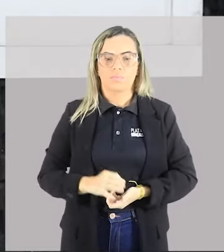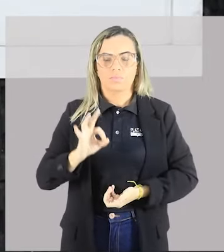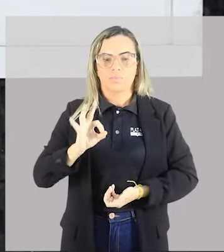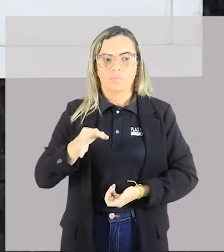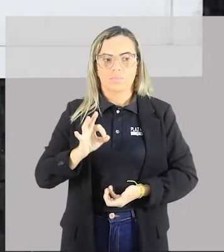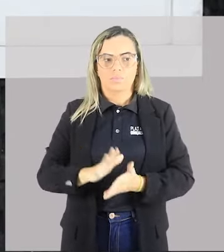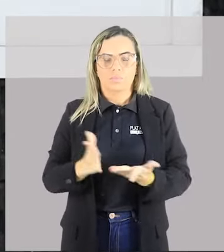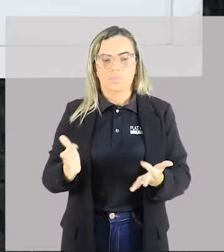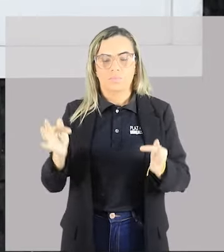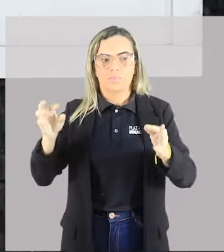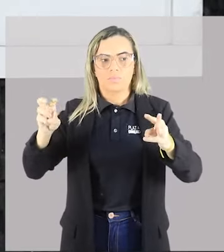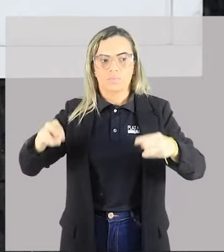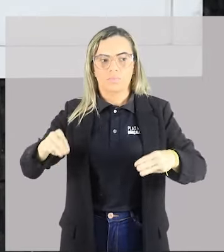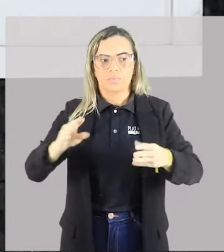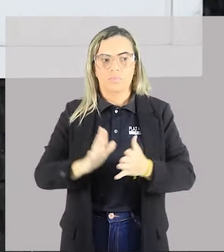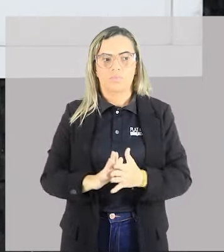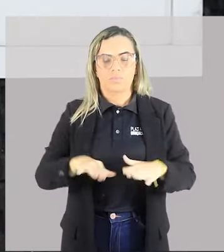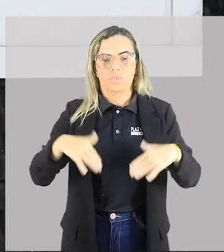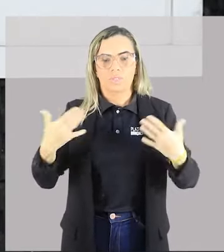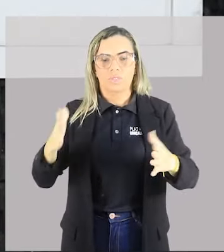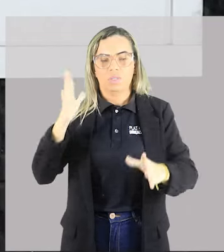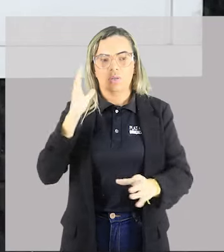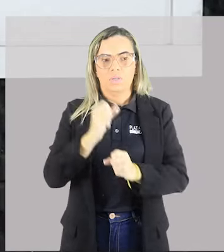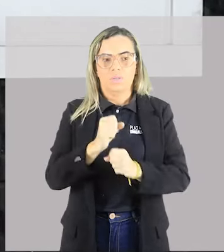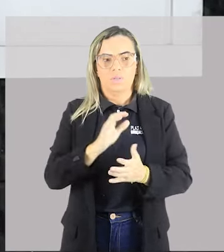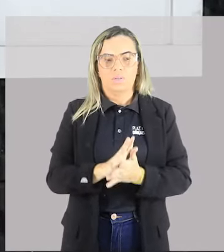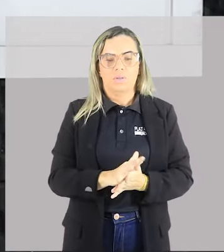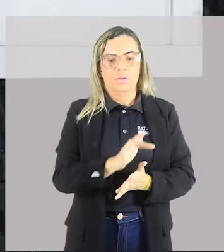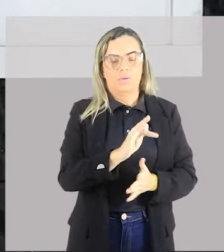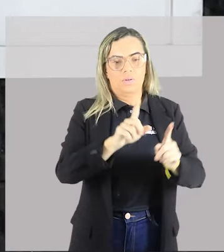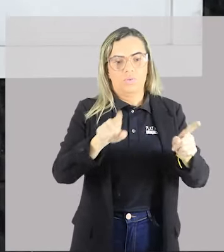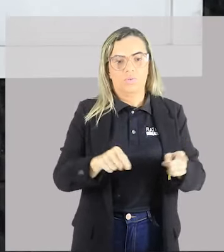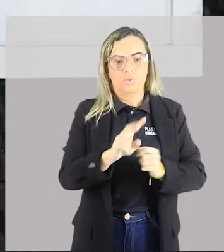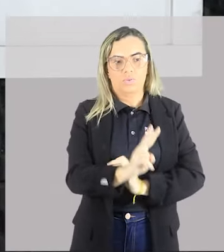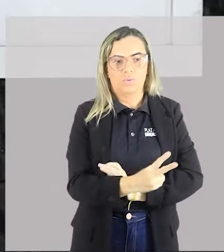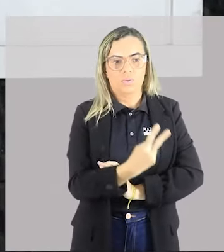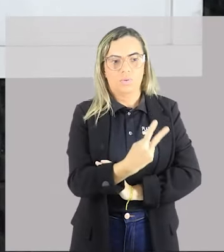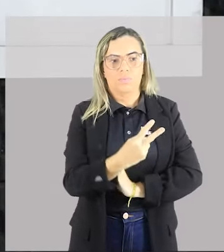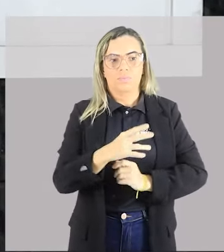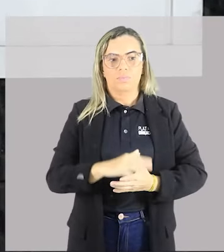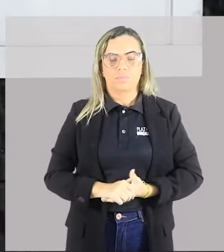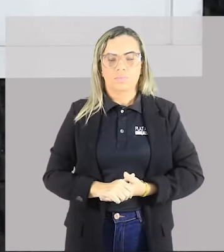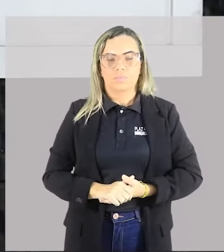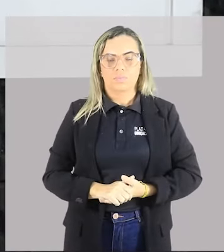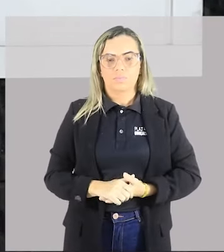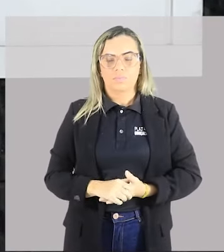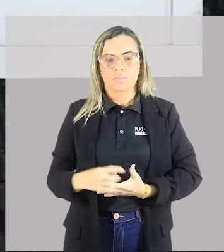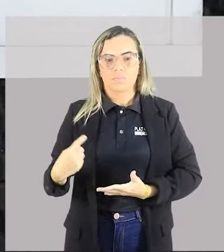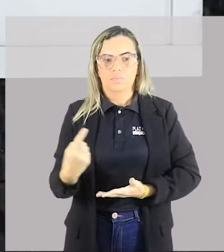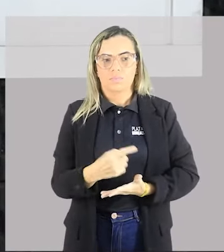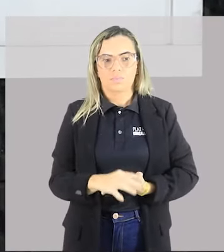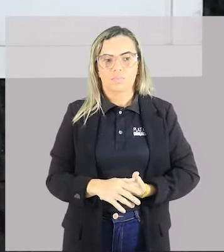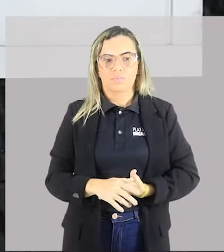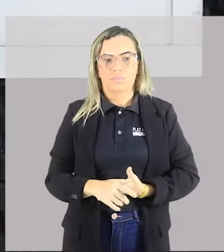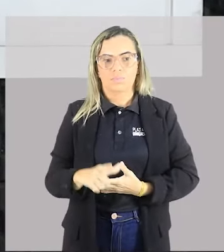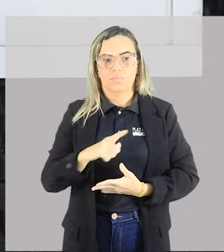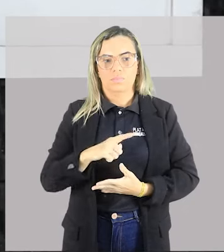certo e para finalizar vamos calcular o F2 então nós temos